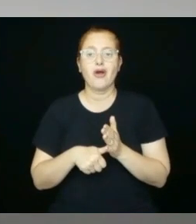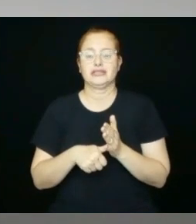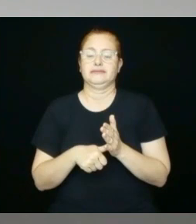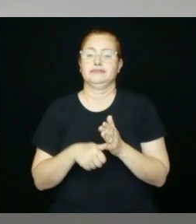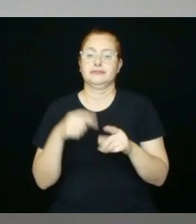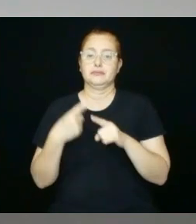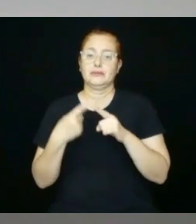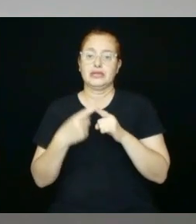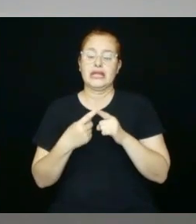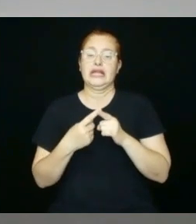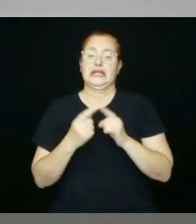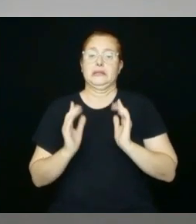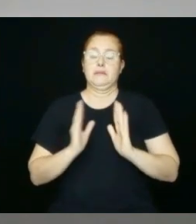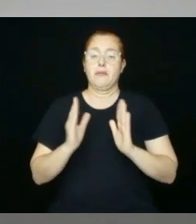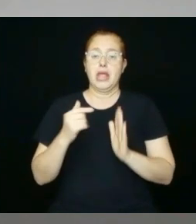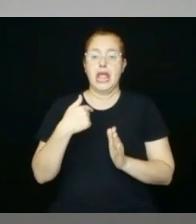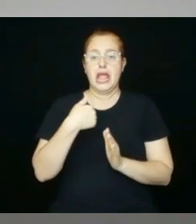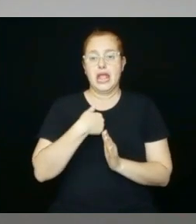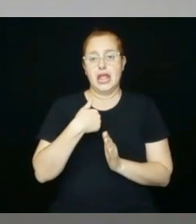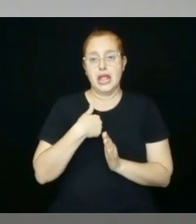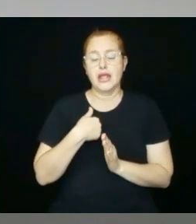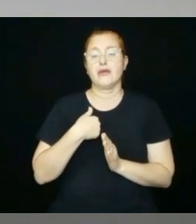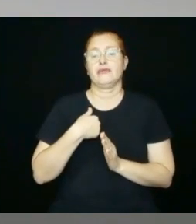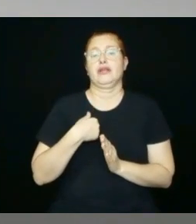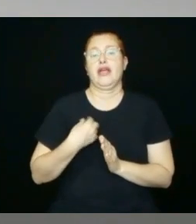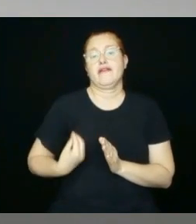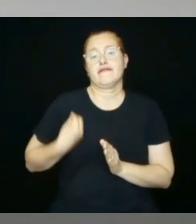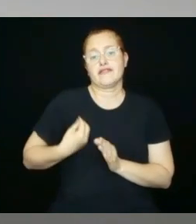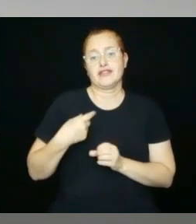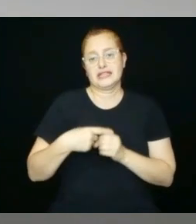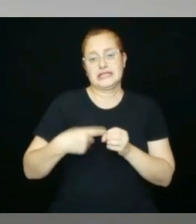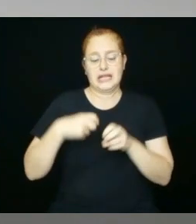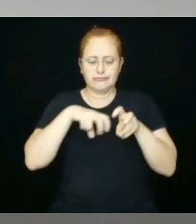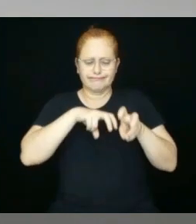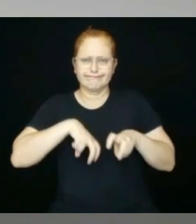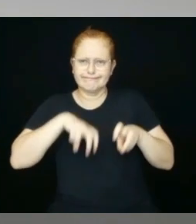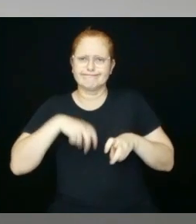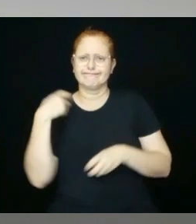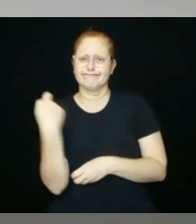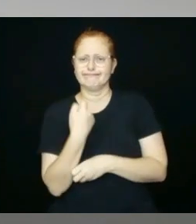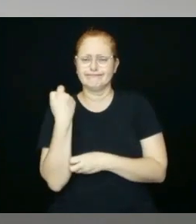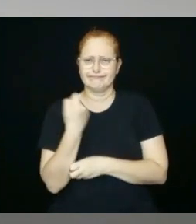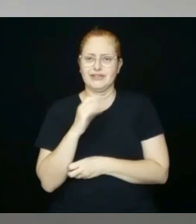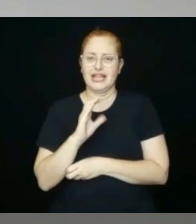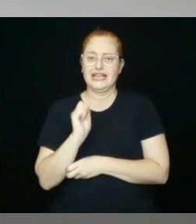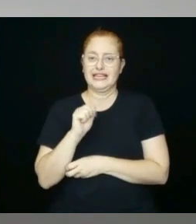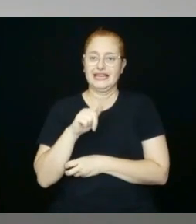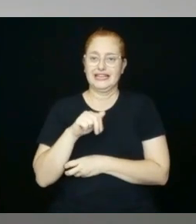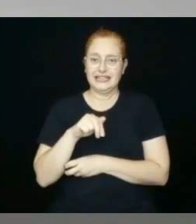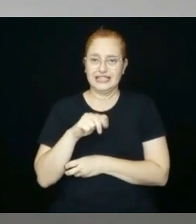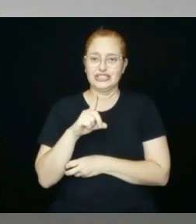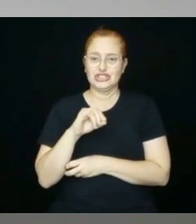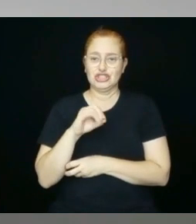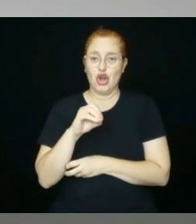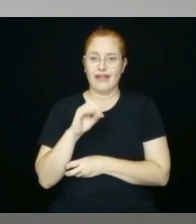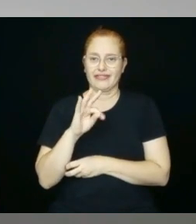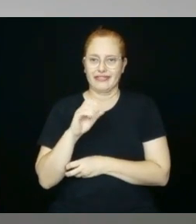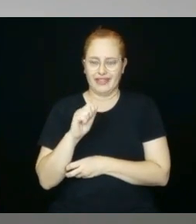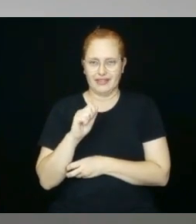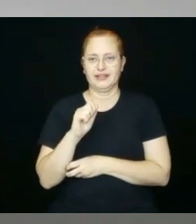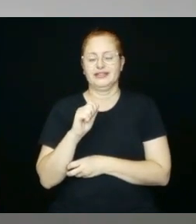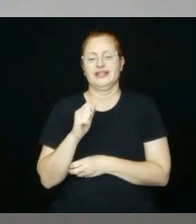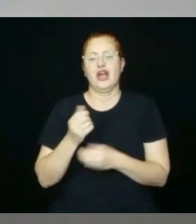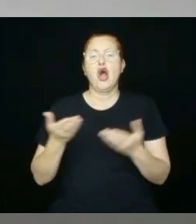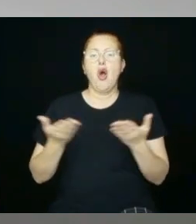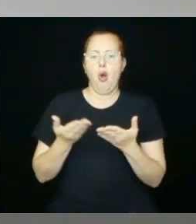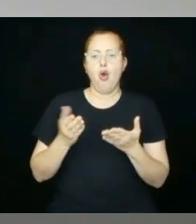essa época aí eu morava ainda nem em Bagé, eu morava em Candiota, interior, assim, antigamente era um distrito de Bagé, hoje